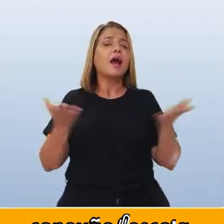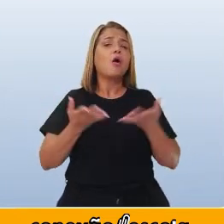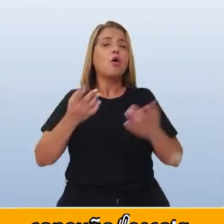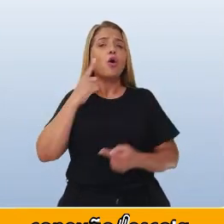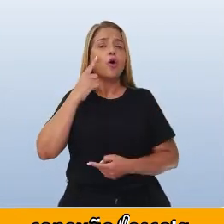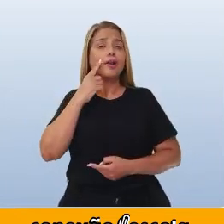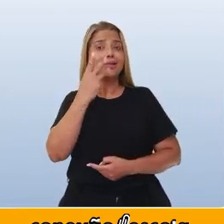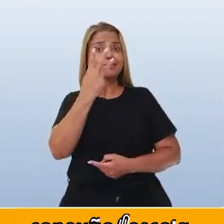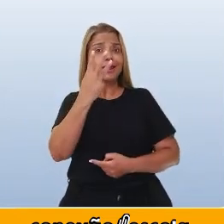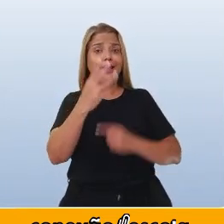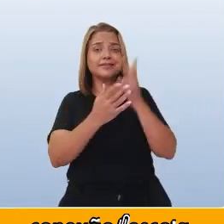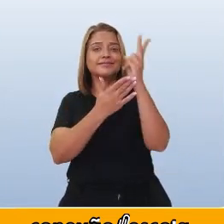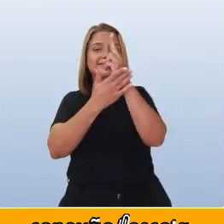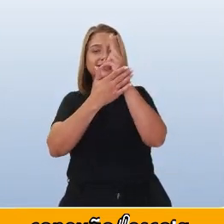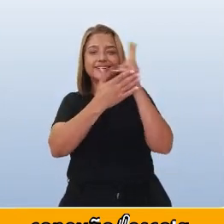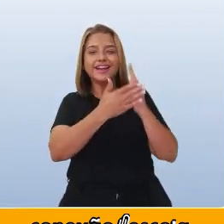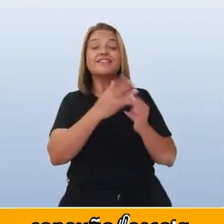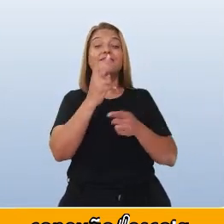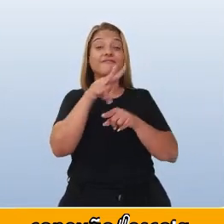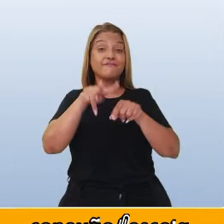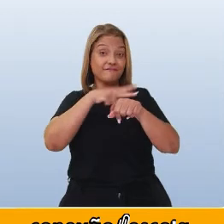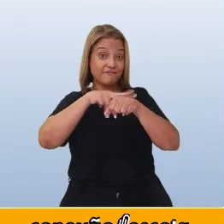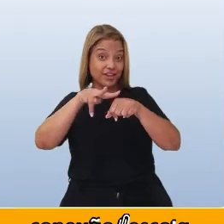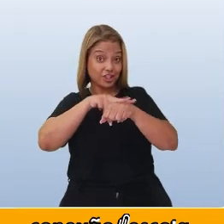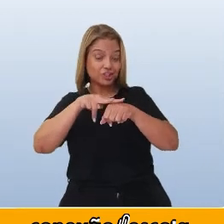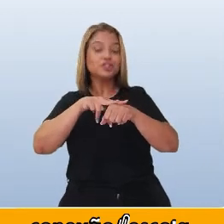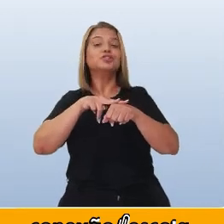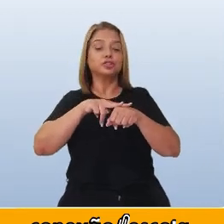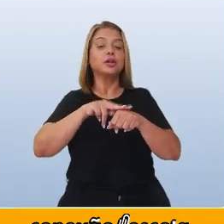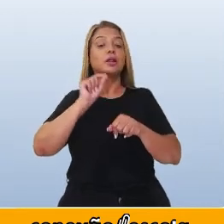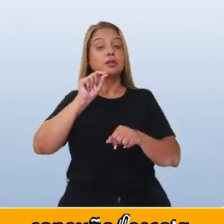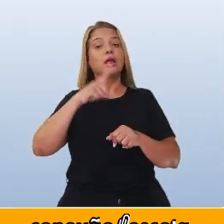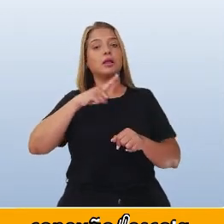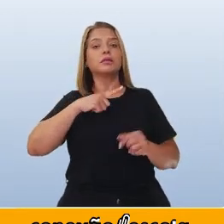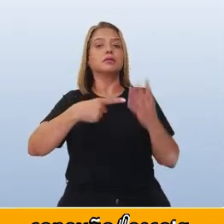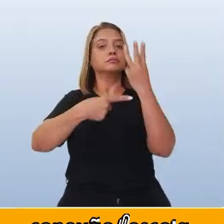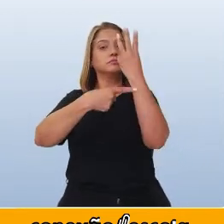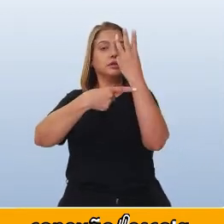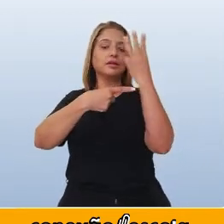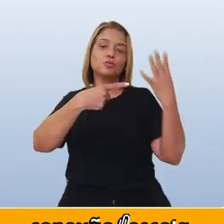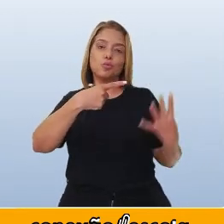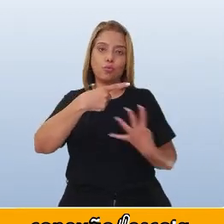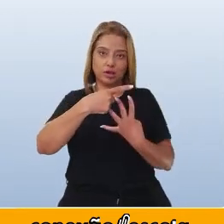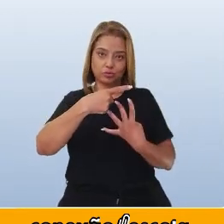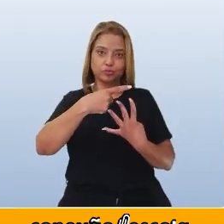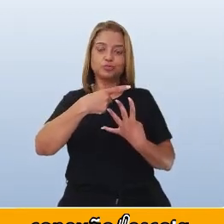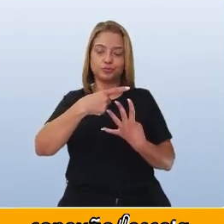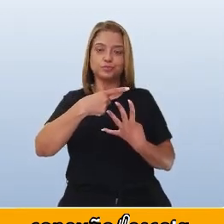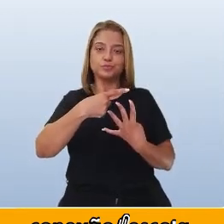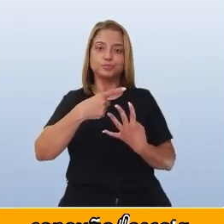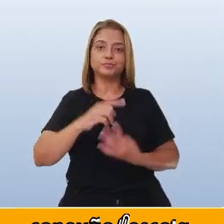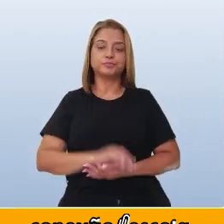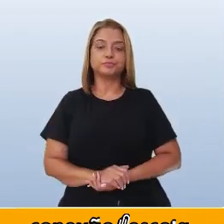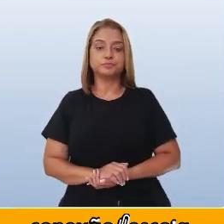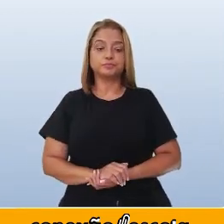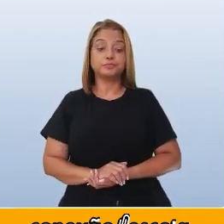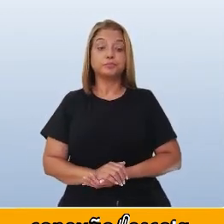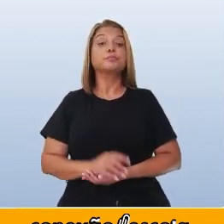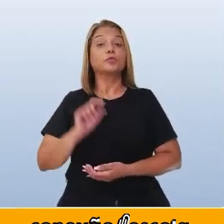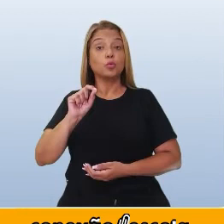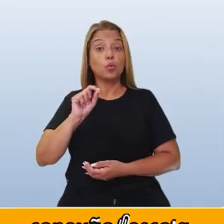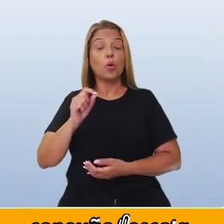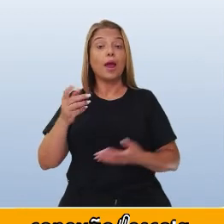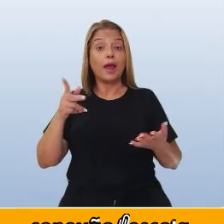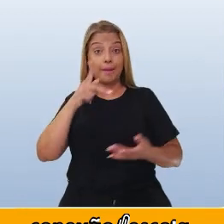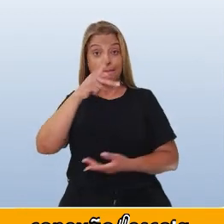são 3, as destacadas em verde, portanto, essa fração é 3 quartos. Uma fração